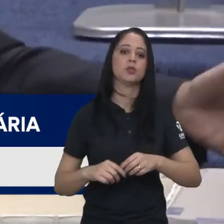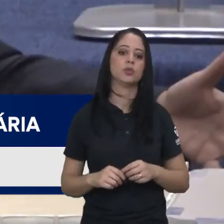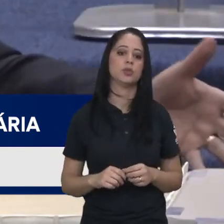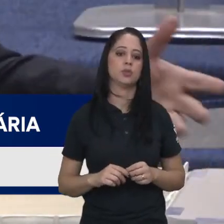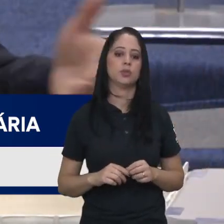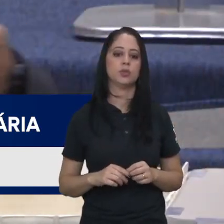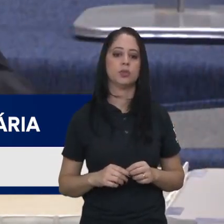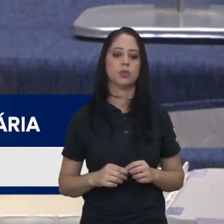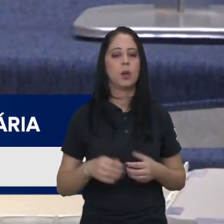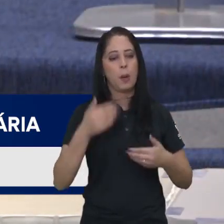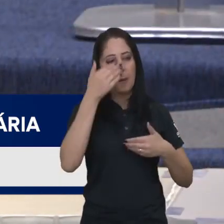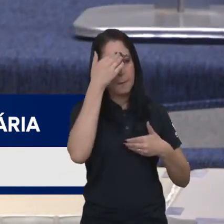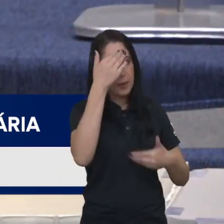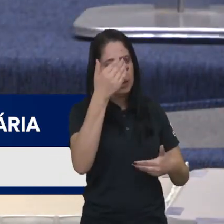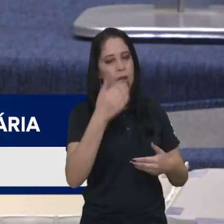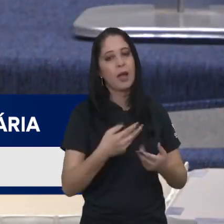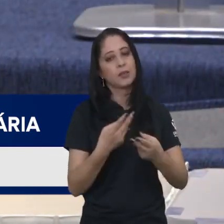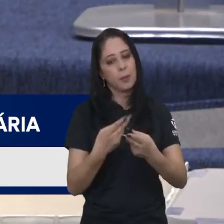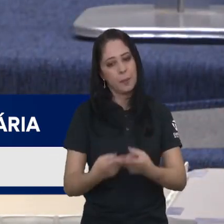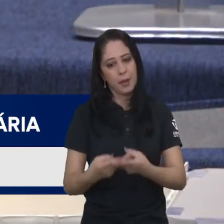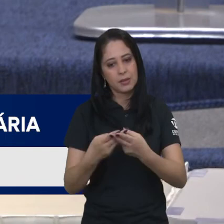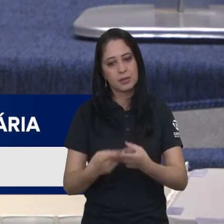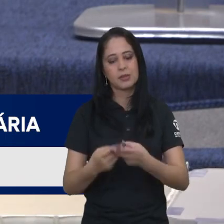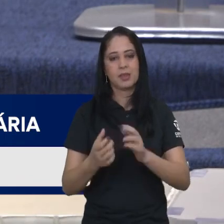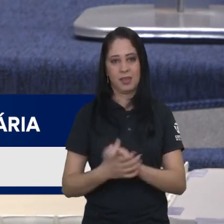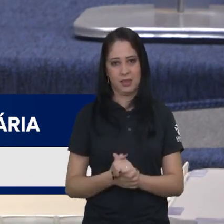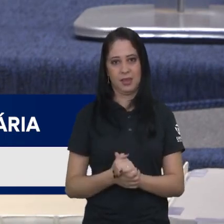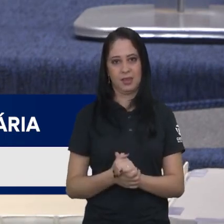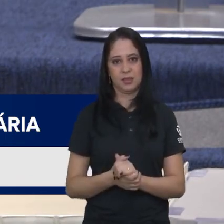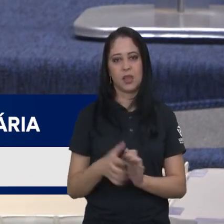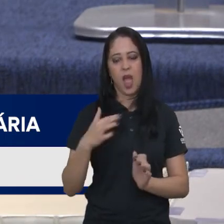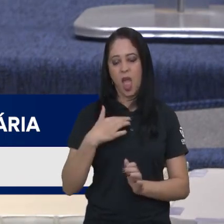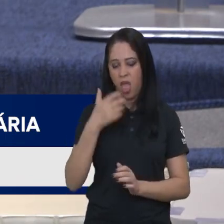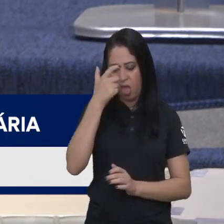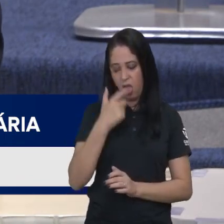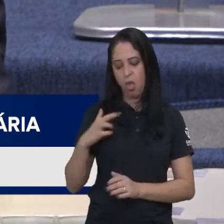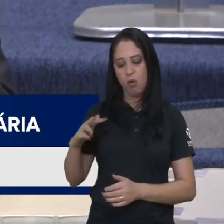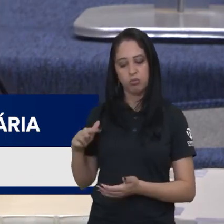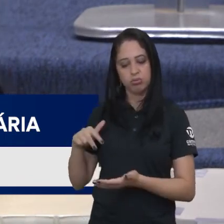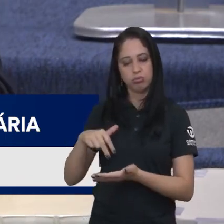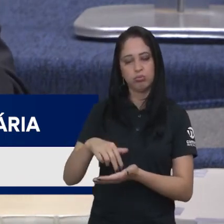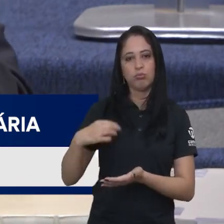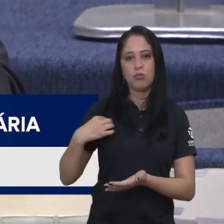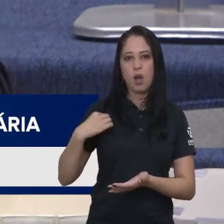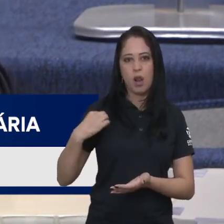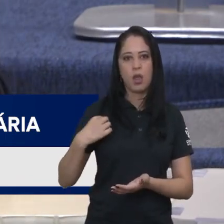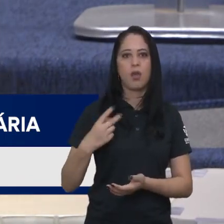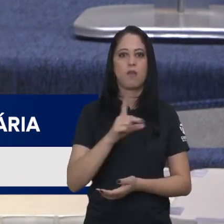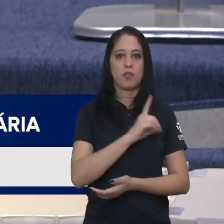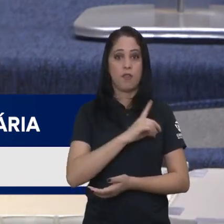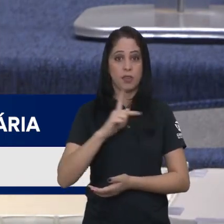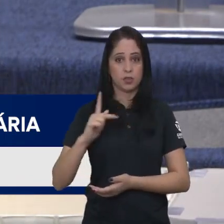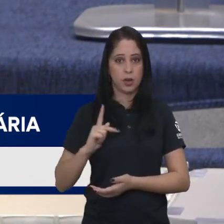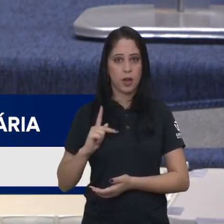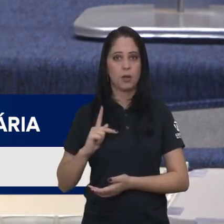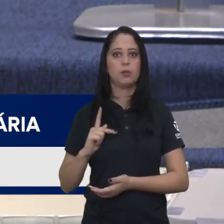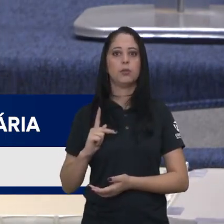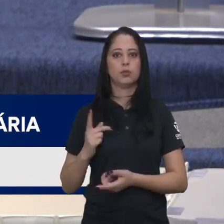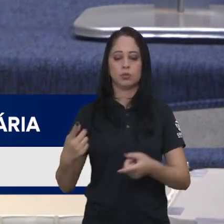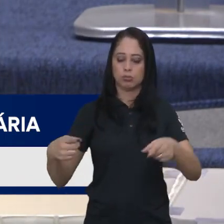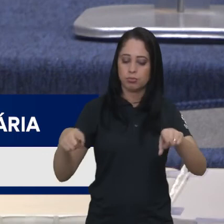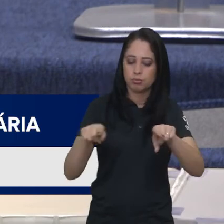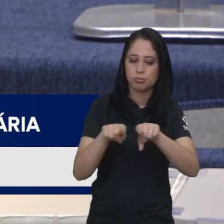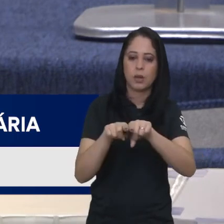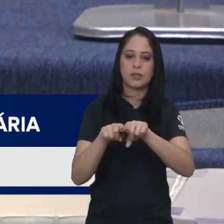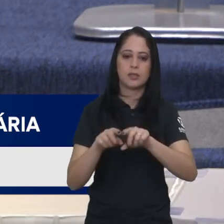todos os vereadores e vereadoras, mais uma vez, obrigado pela paciência e me colocar à disposição, colocar a instituição da defensoria pública como